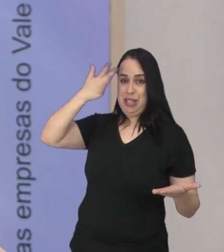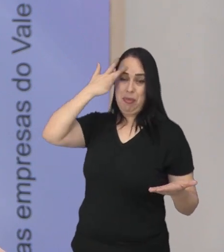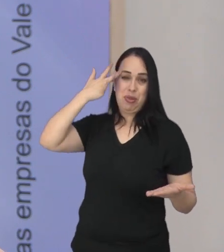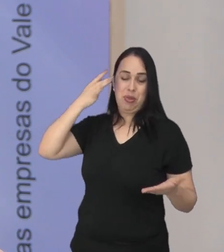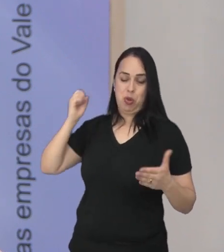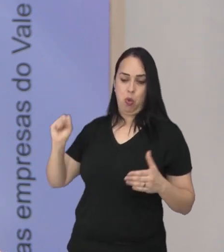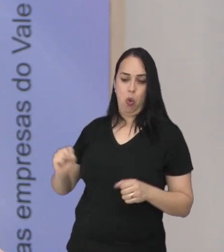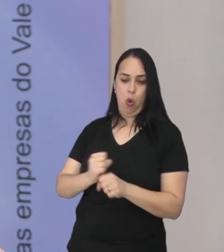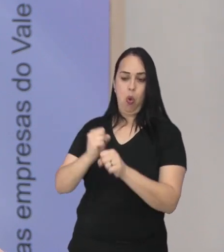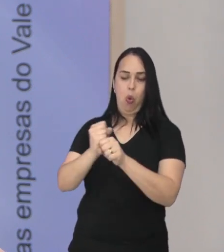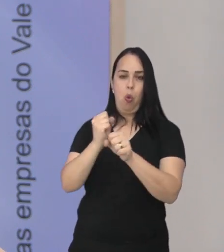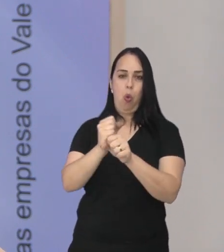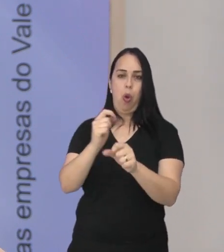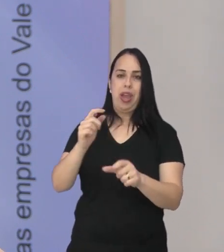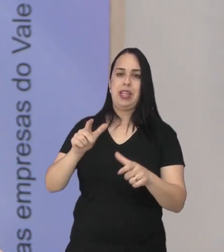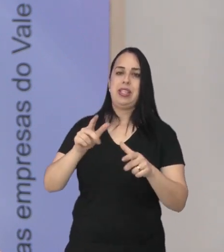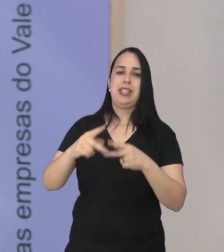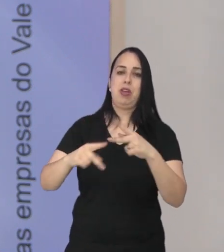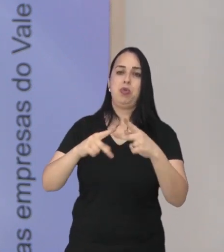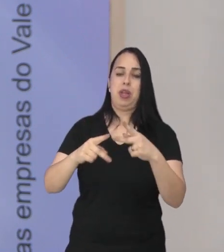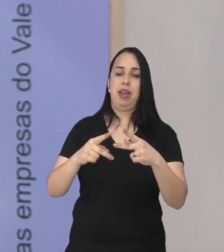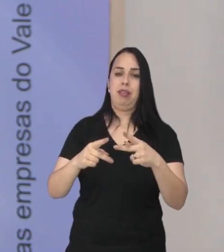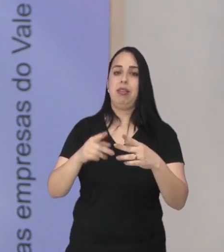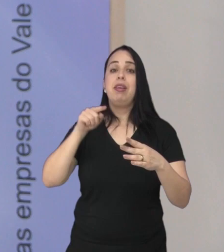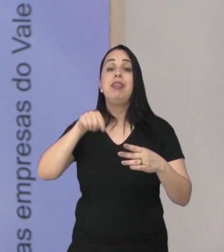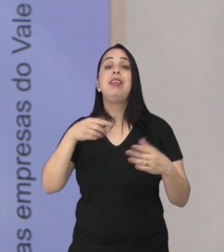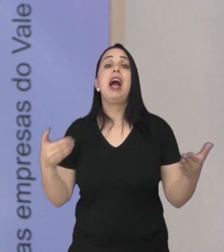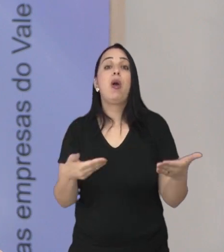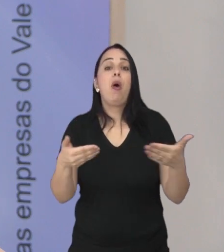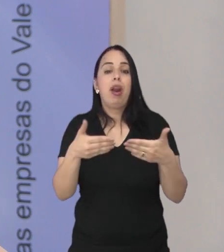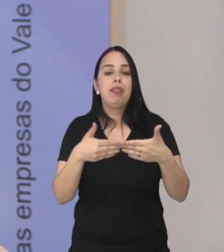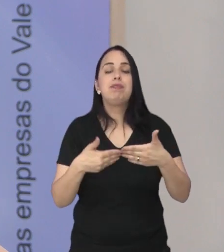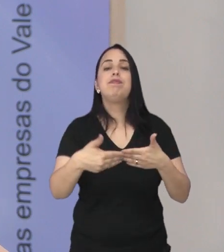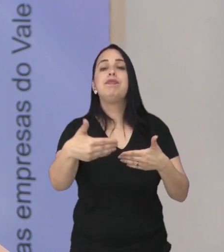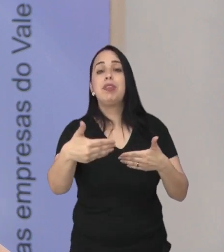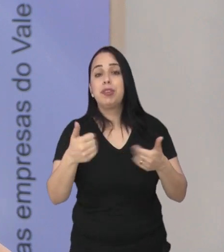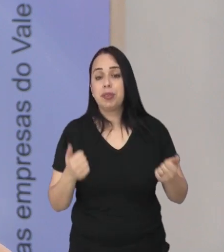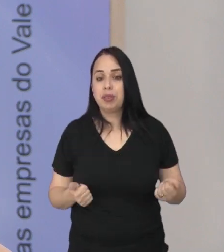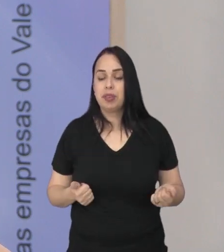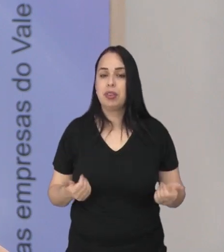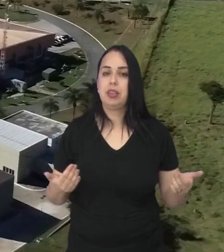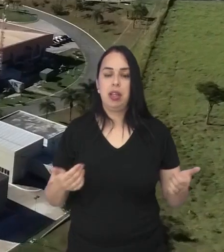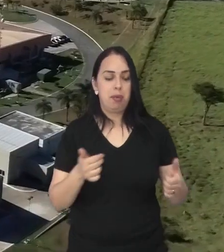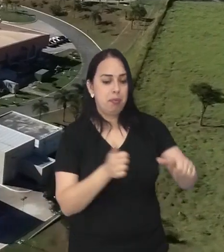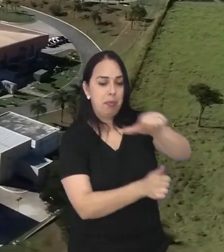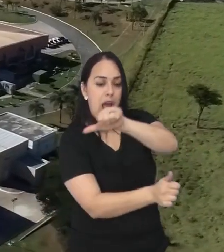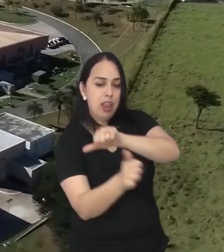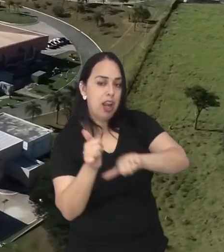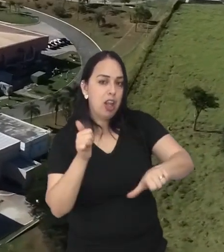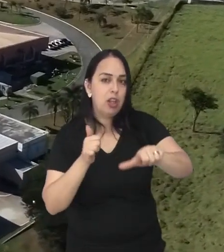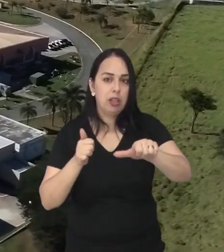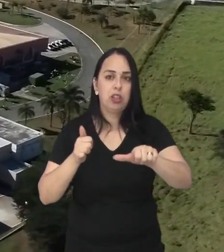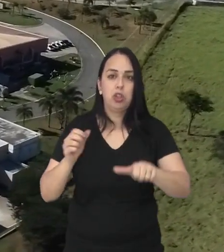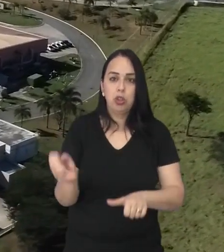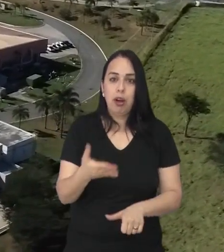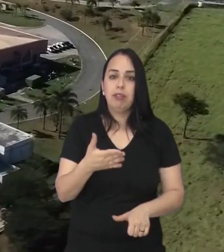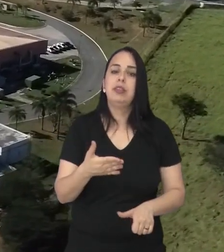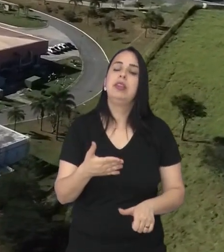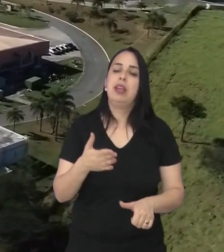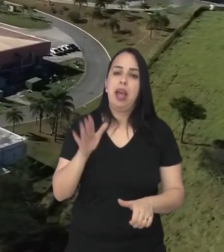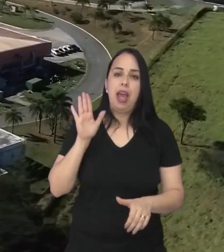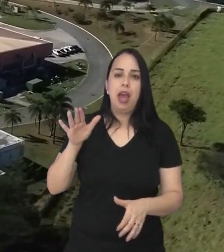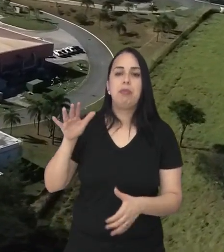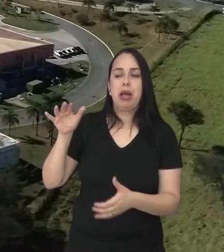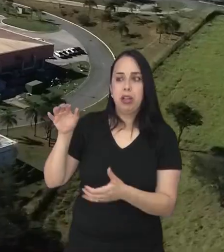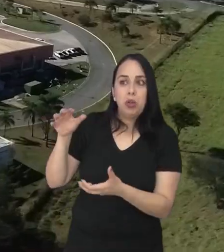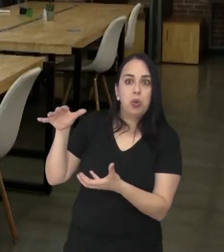construíram para nós. E nós estamos construindo uma cidade para as novas gerações. Modernizar o mercado é uma